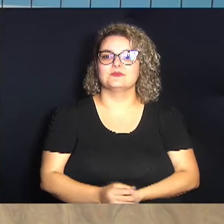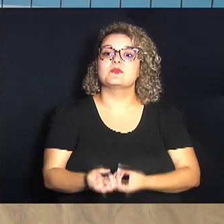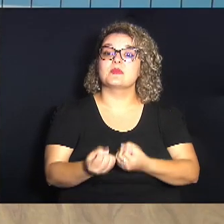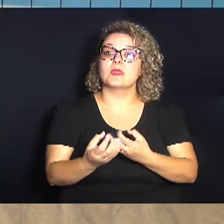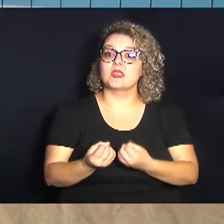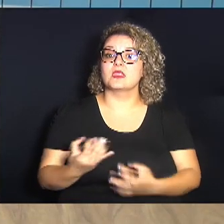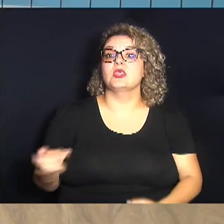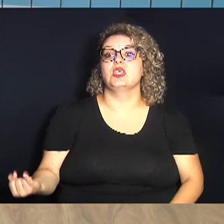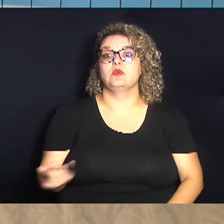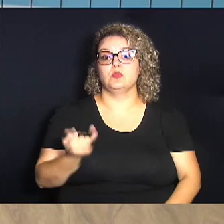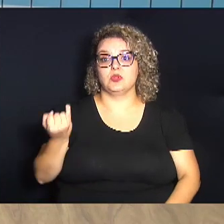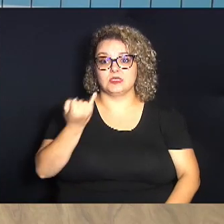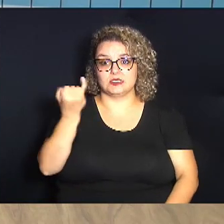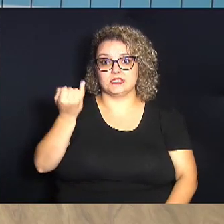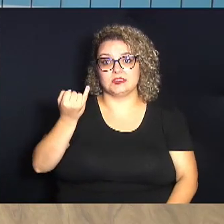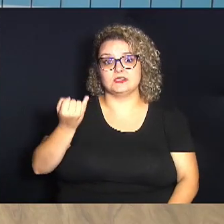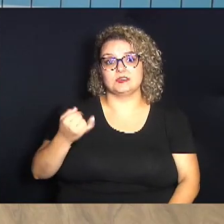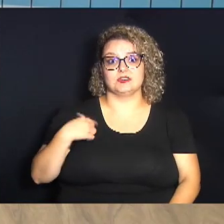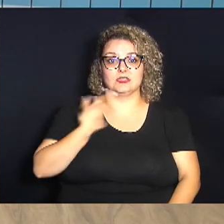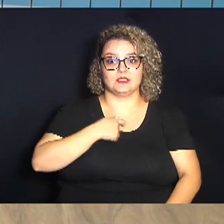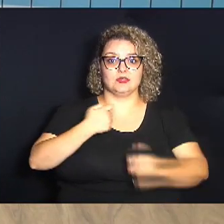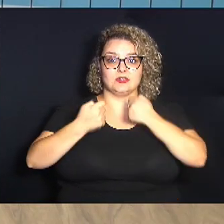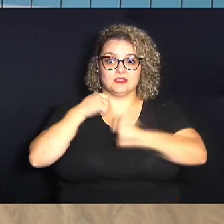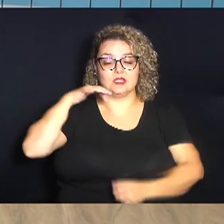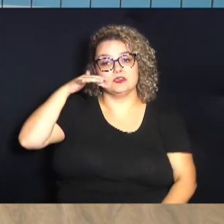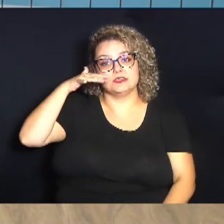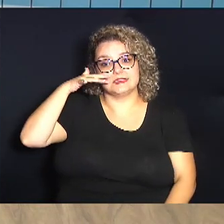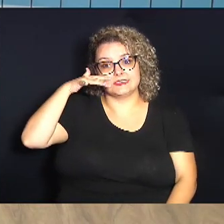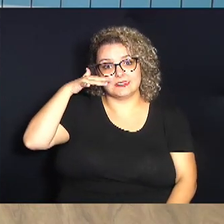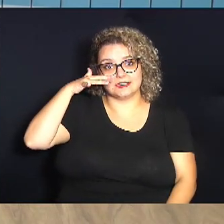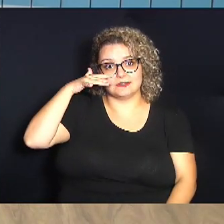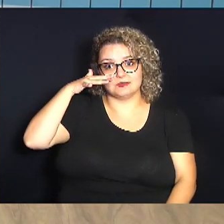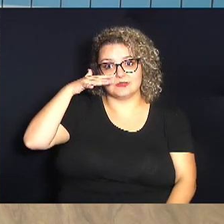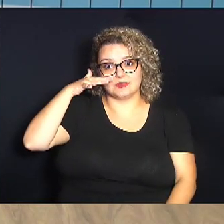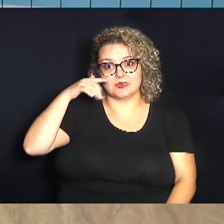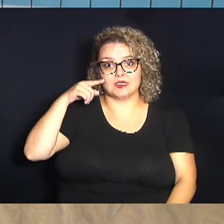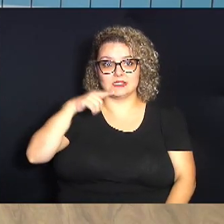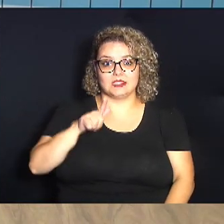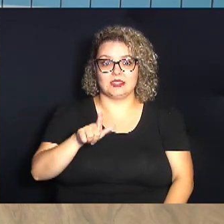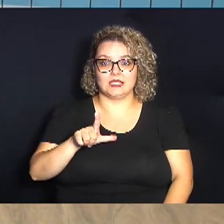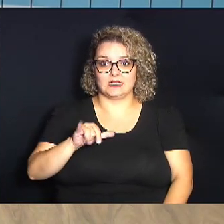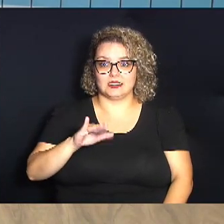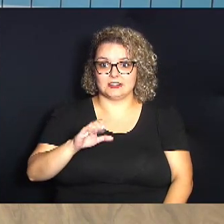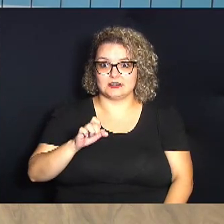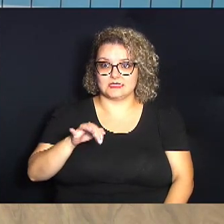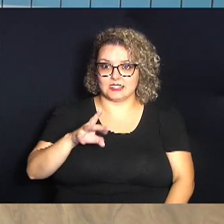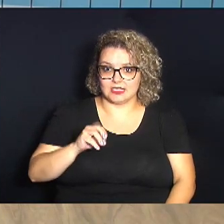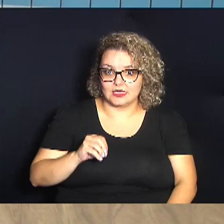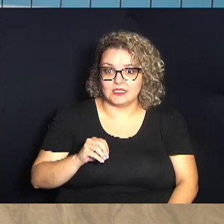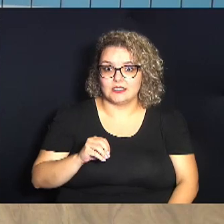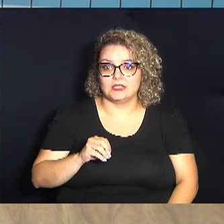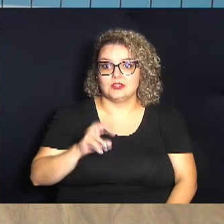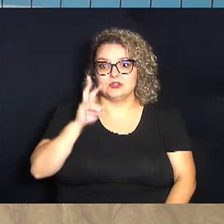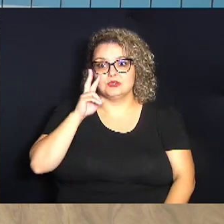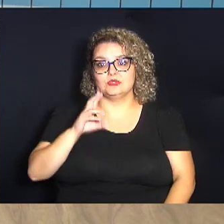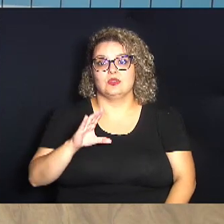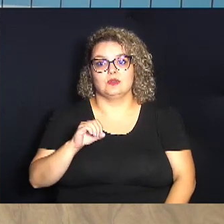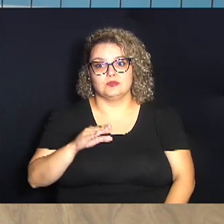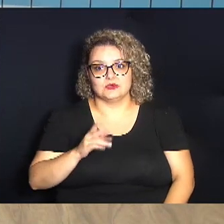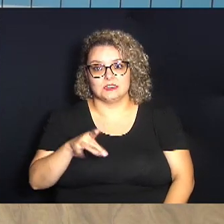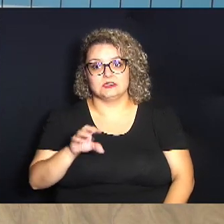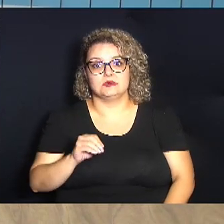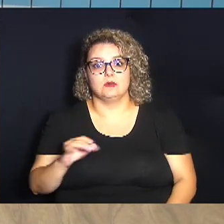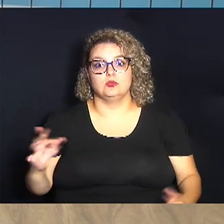Informações importantíssimas da nossa repórter Ana Paula, que está lá na Glicério, estou vendo aqui com a Conceição, grande